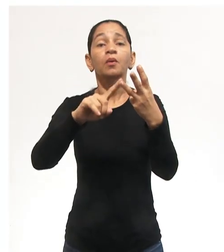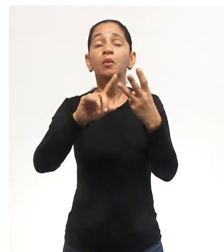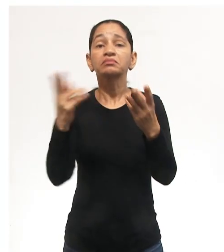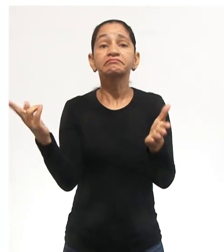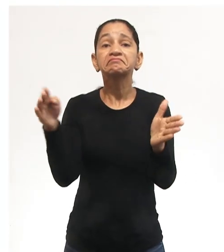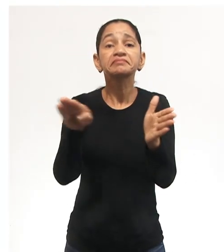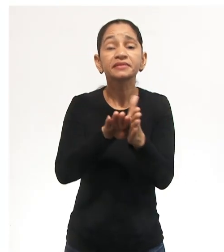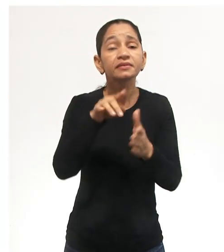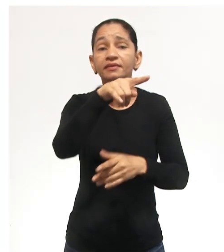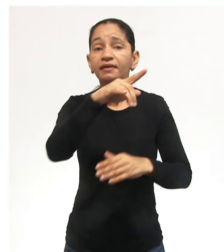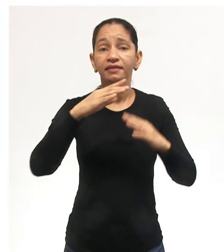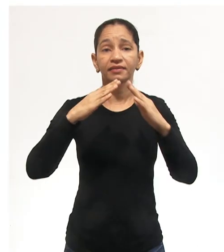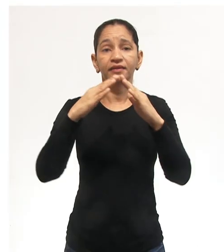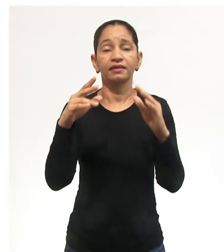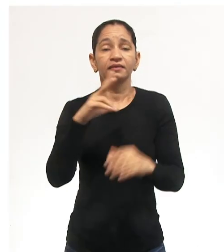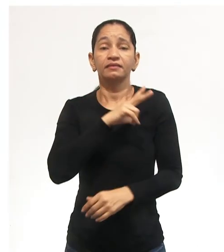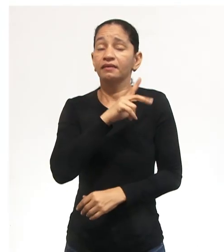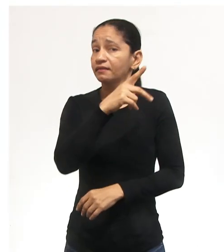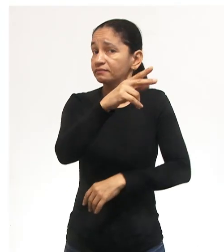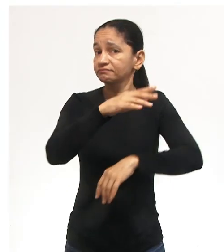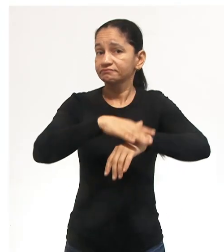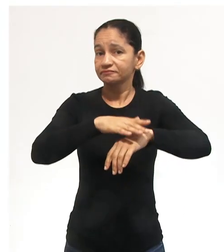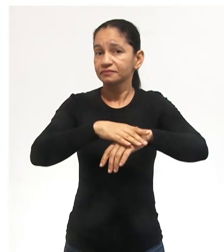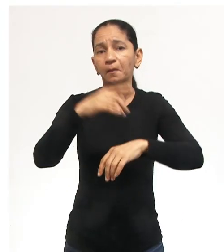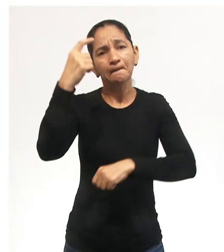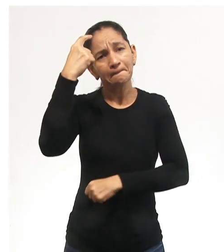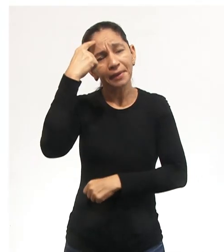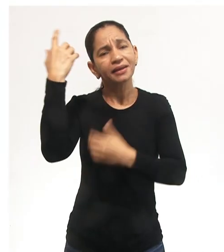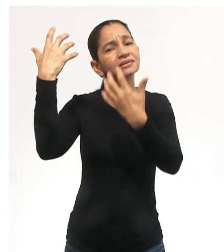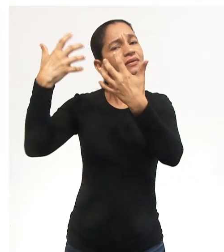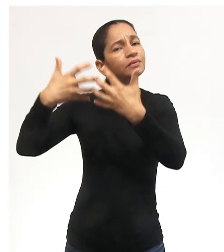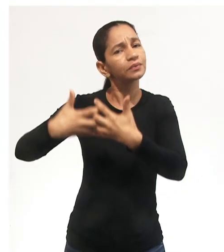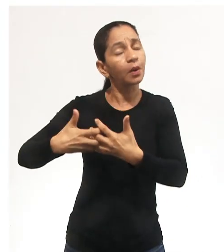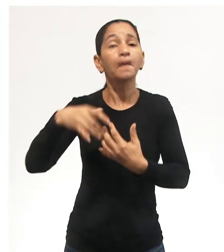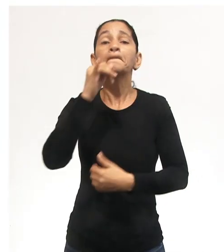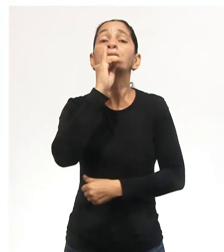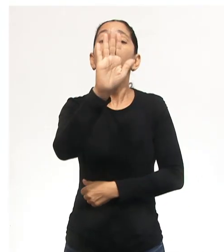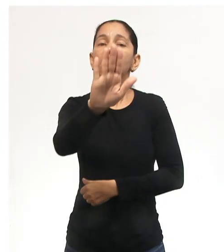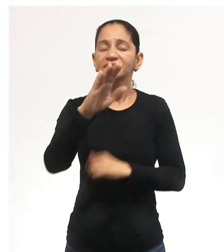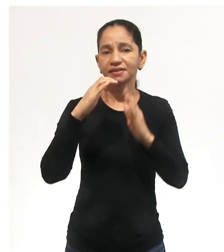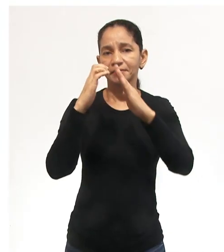do consumidor. Pensa comigo, eu tenho uma empresa